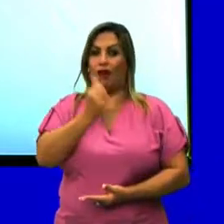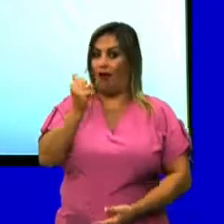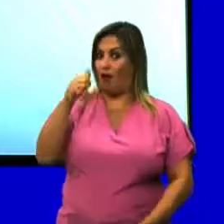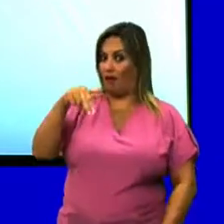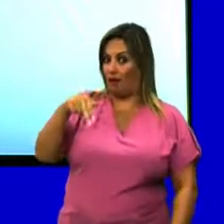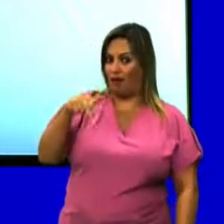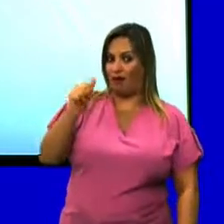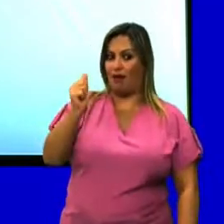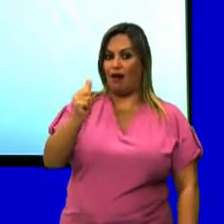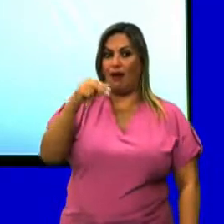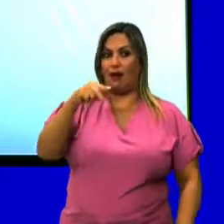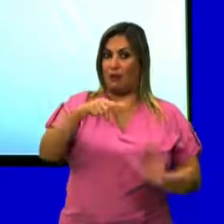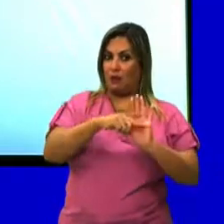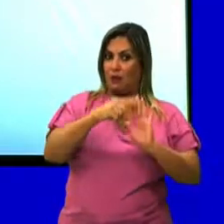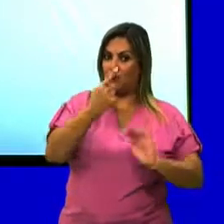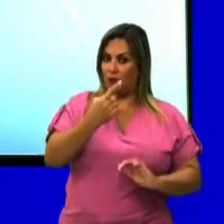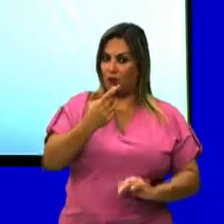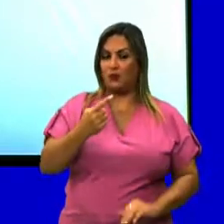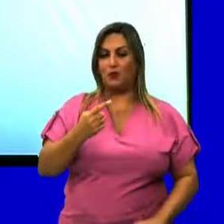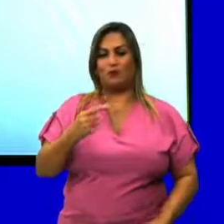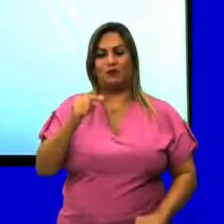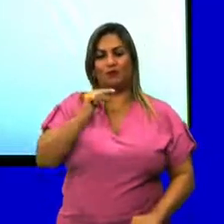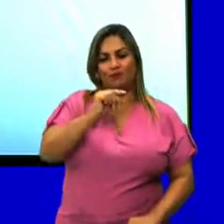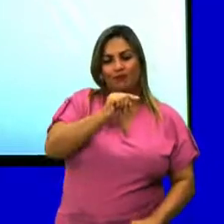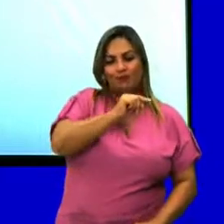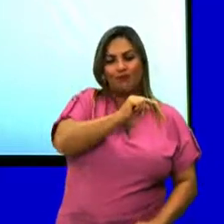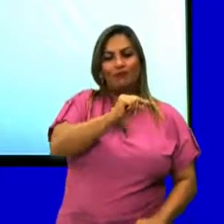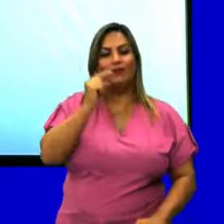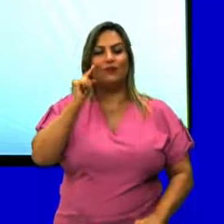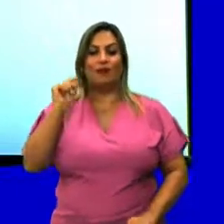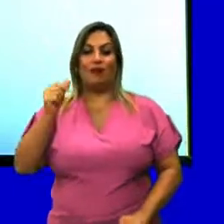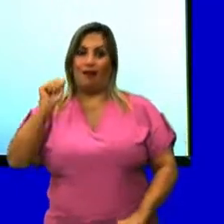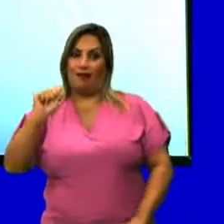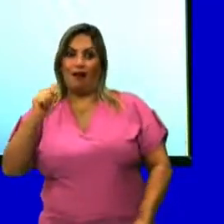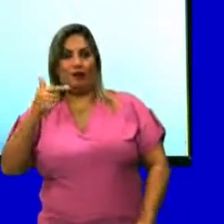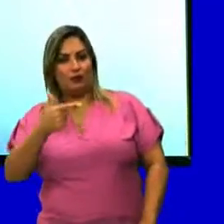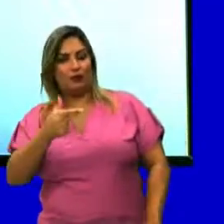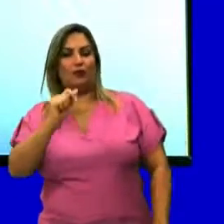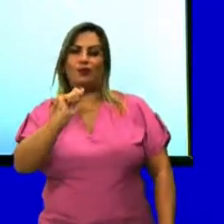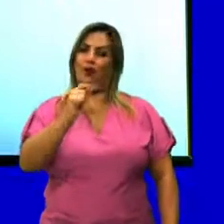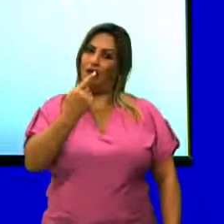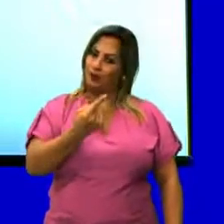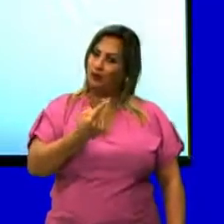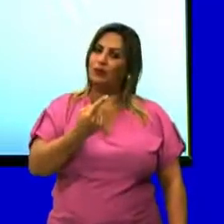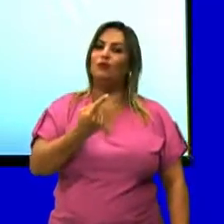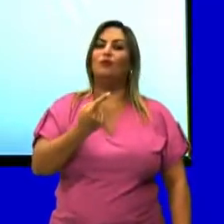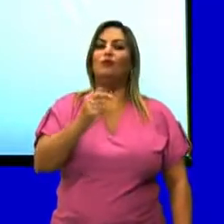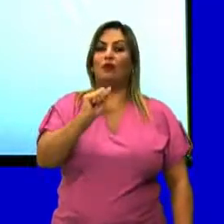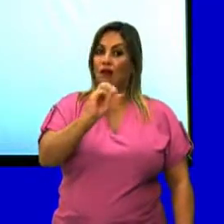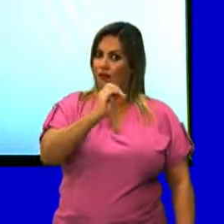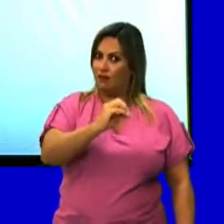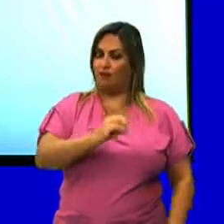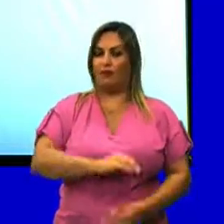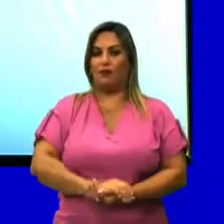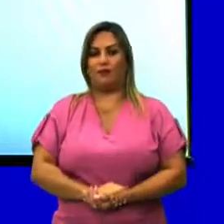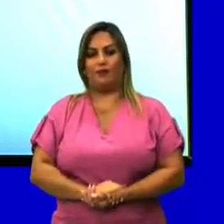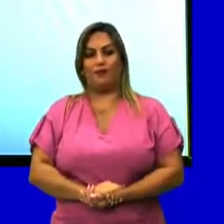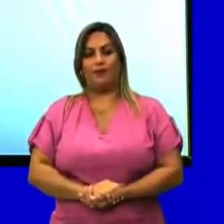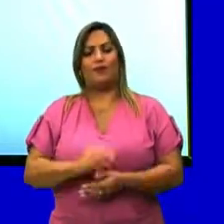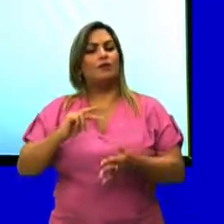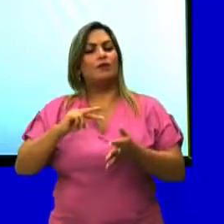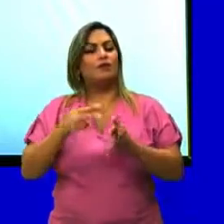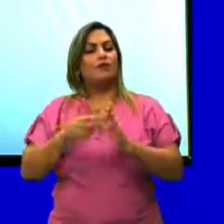que tem a n a n - 1... A 2 a 1 e a zero